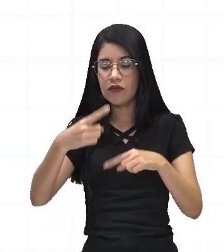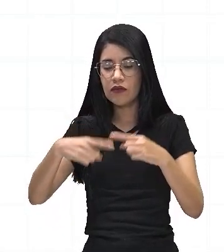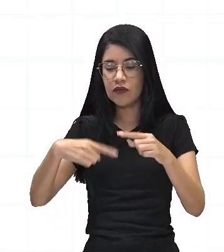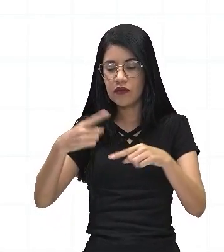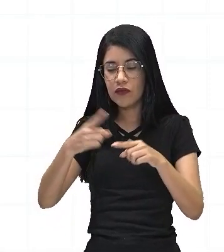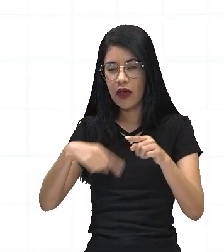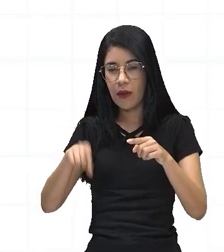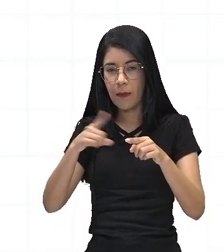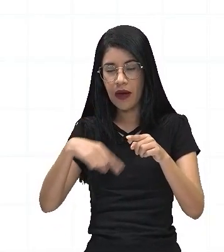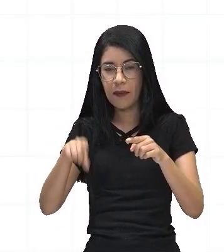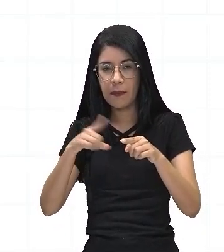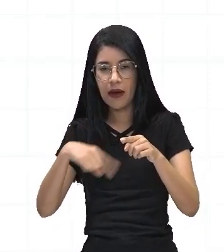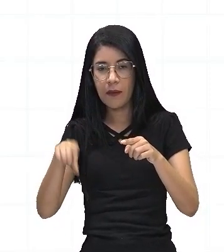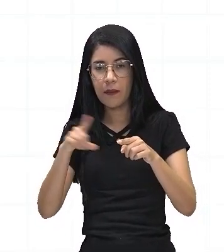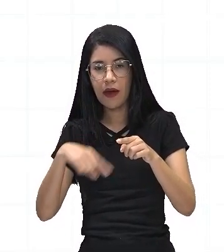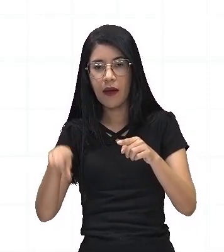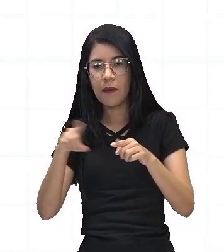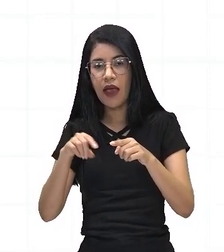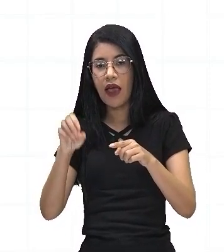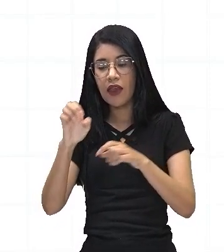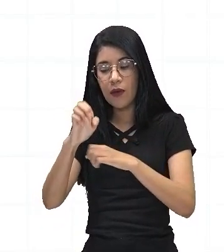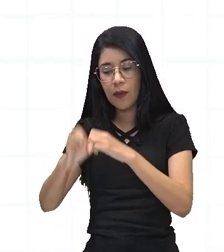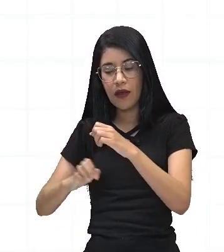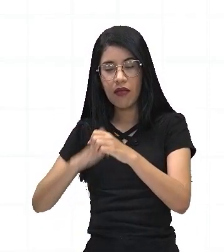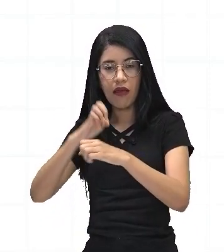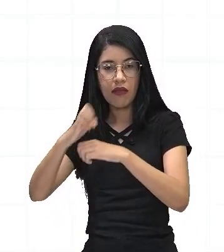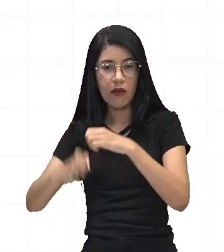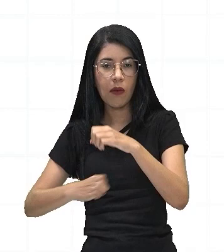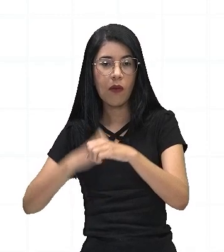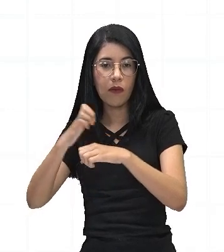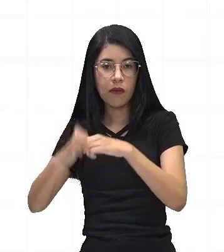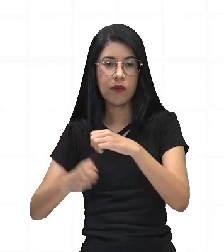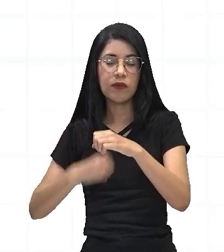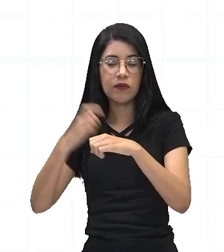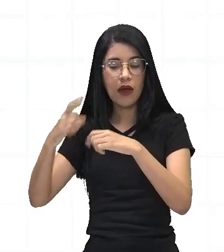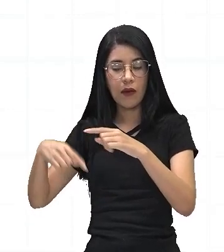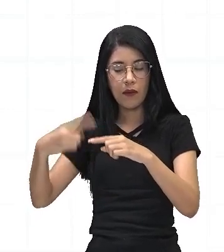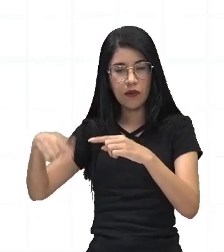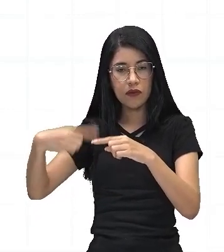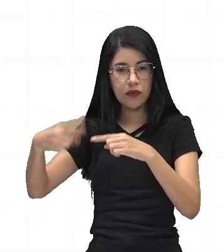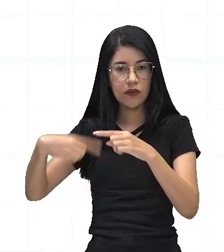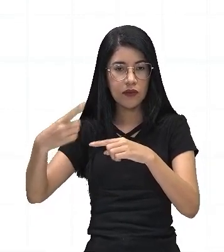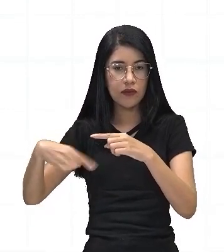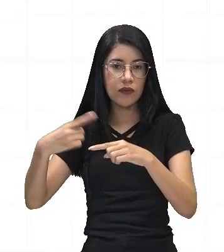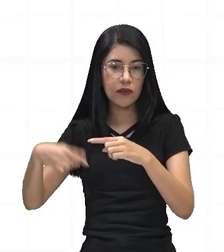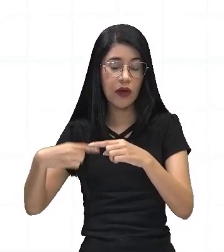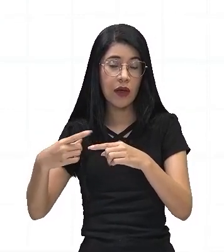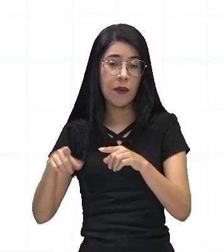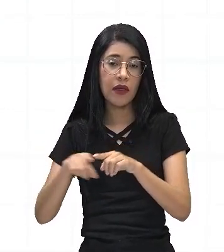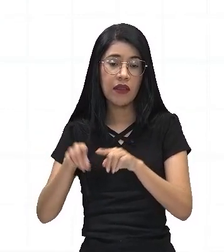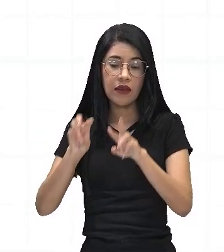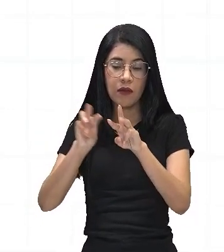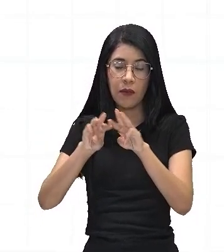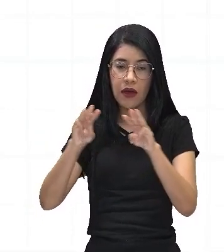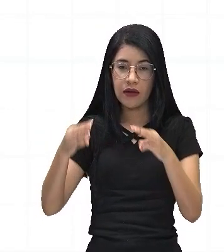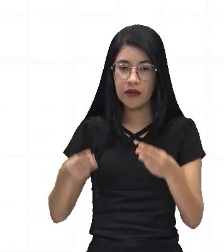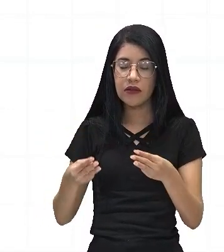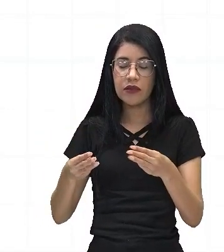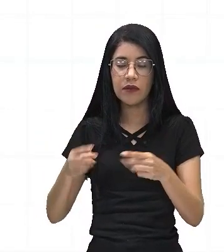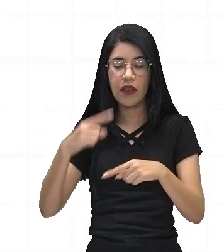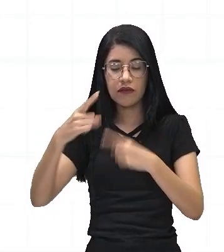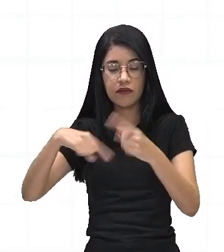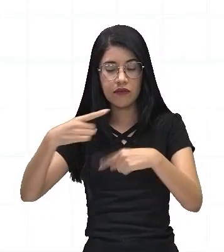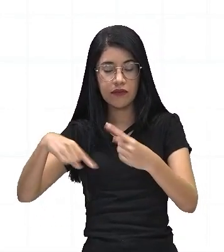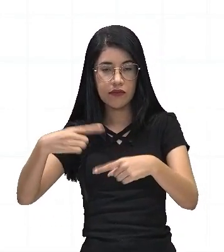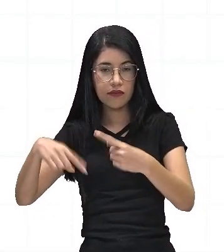os elétrons vão começar a se movimentar. Isso porque, pessoal, está variando o fluxo magnético. E a variação do fluxo